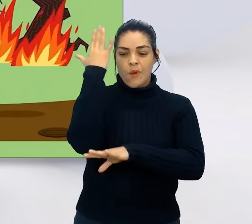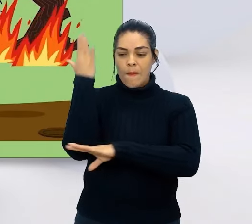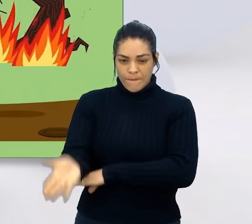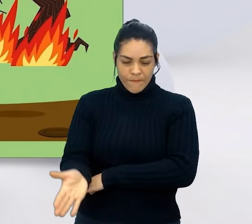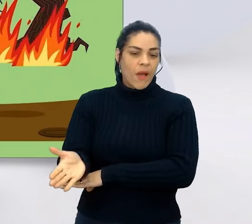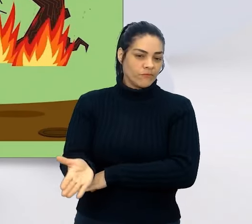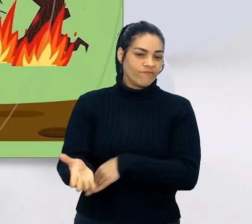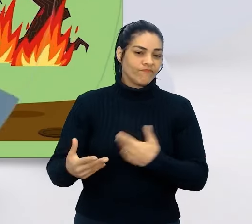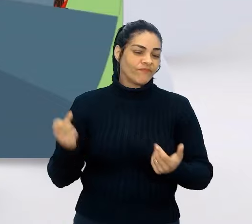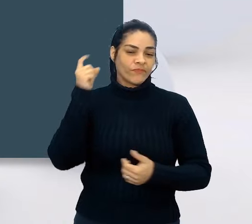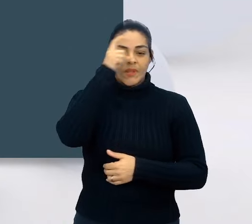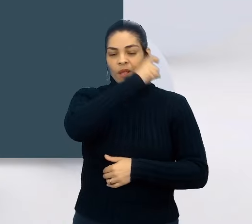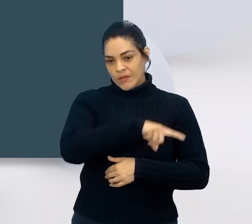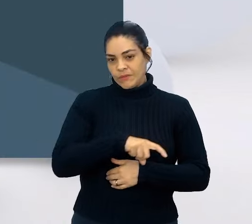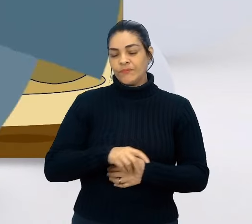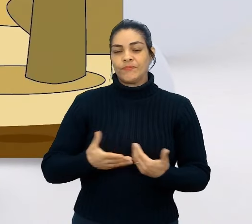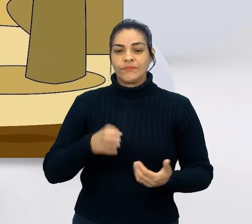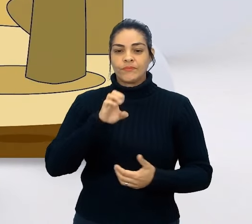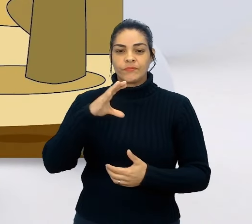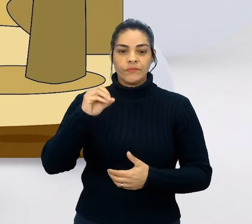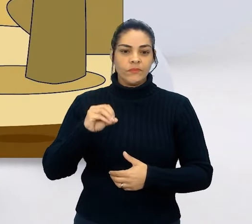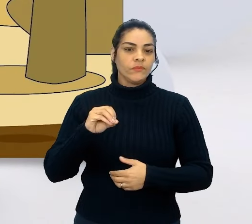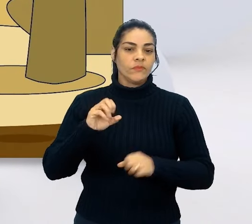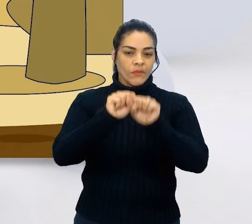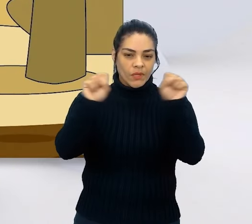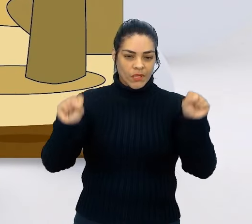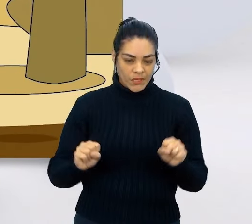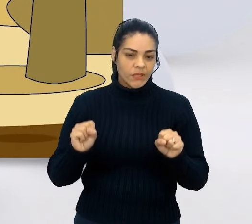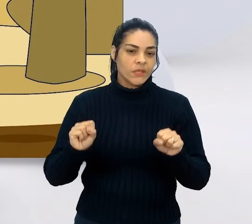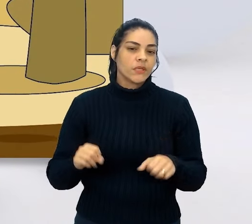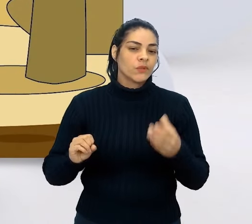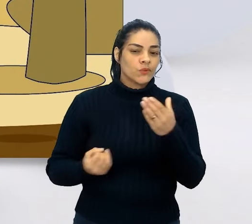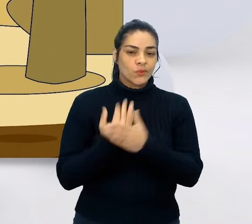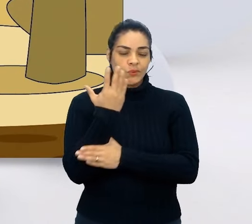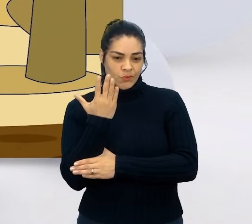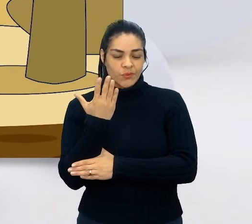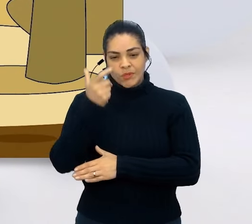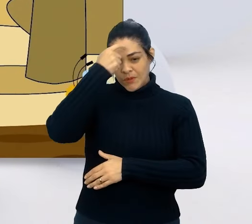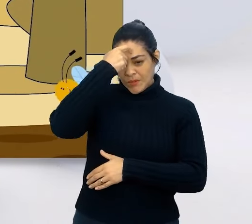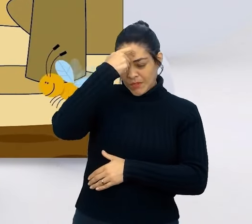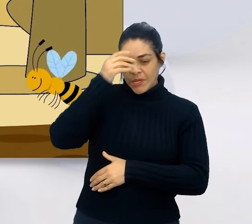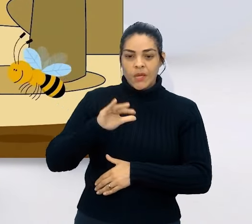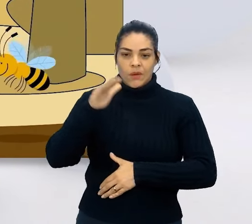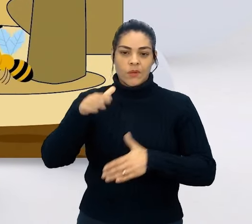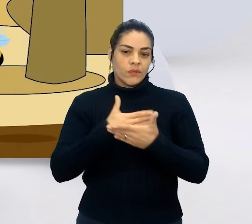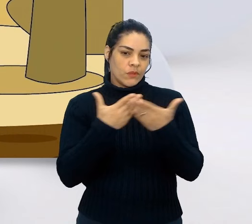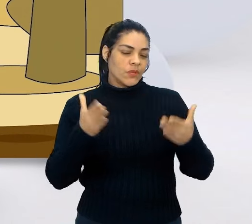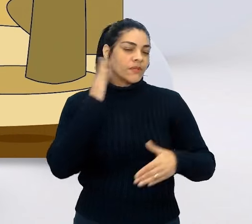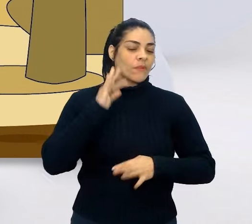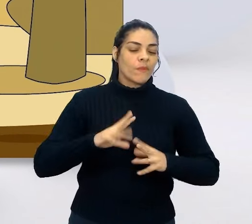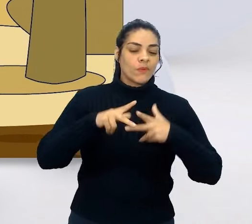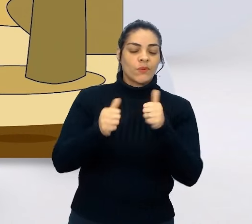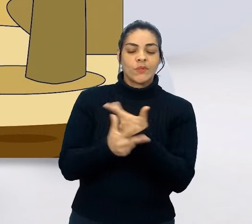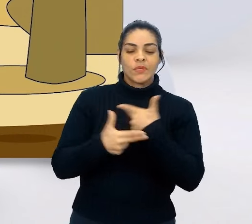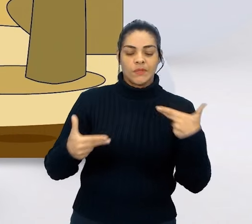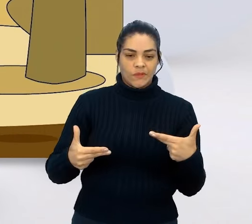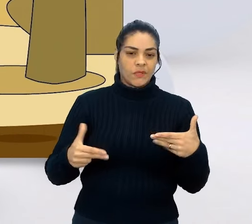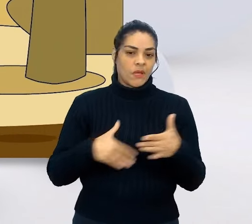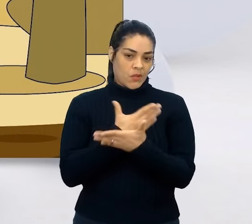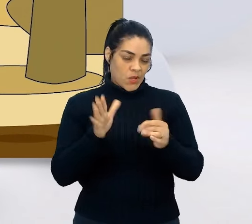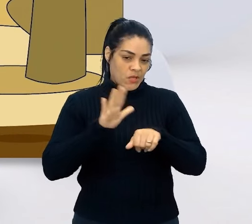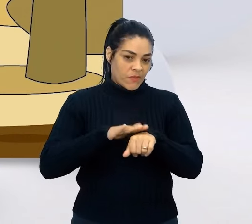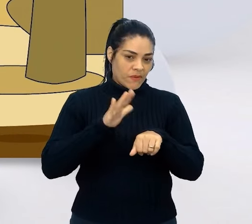ao ecossistema. O senso de consciência ambiental surge quando, além de sabermos todas essas coisas,